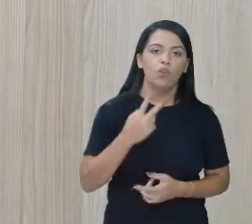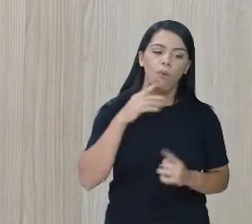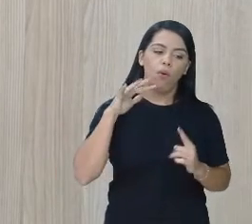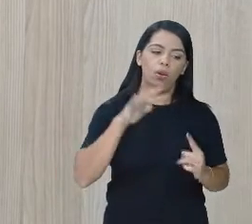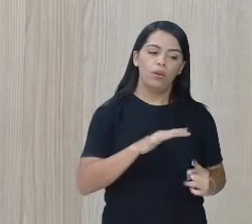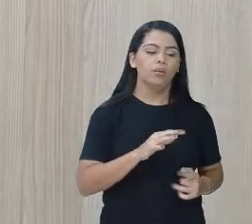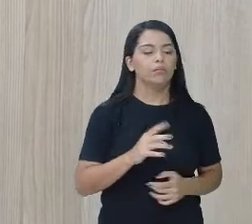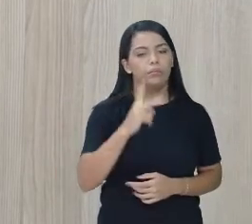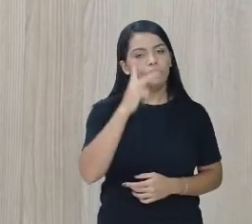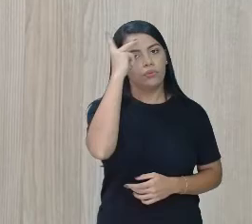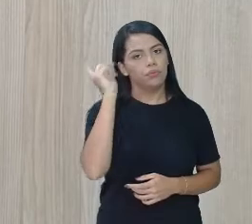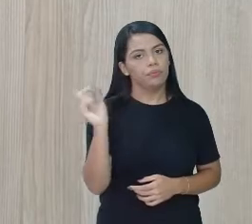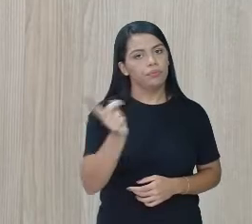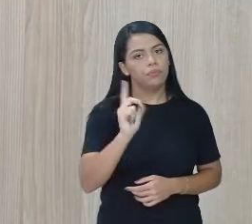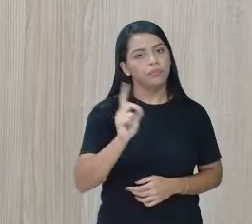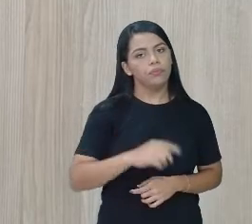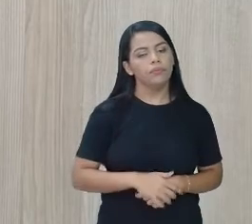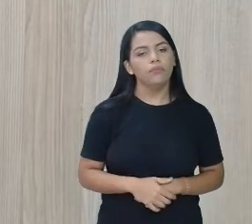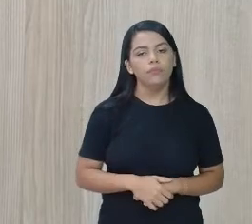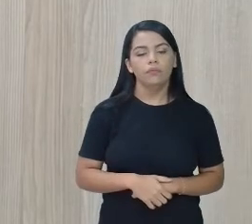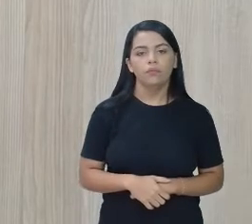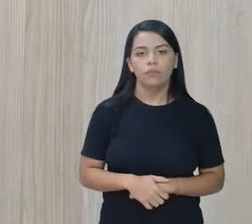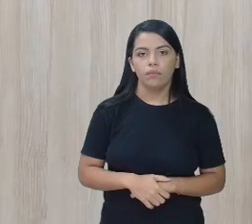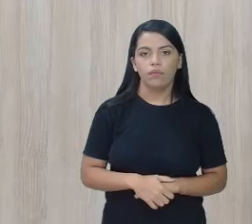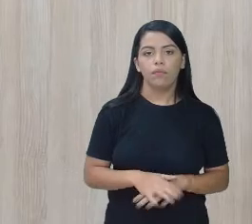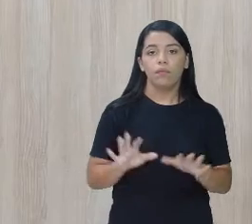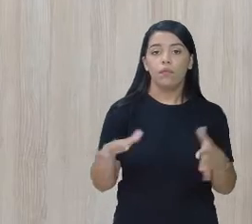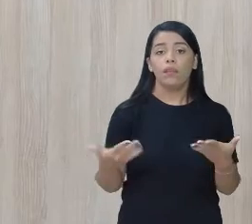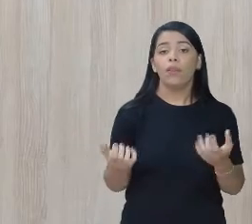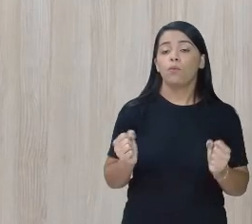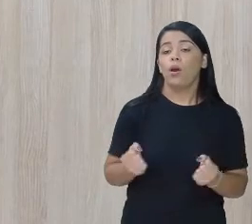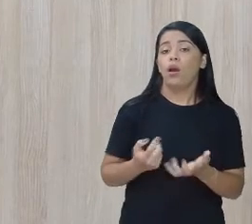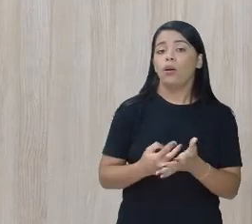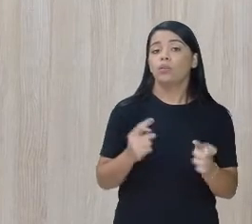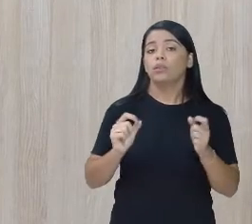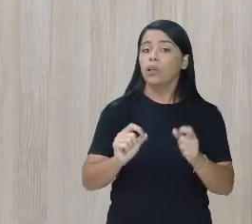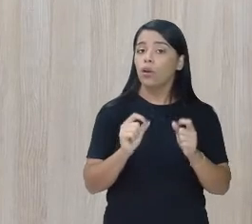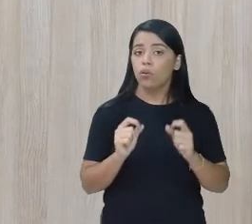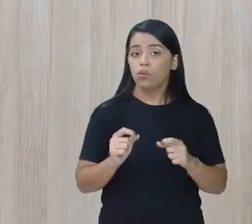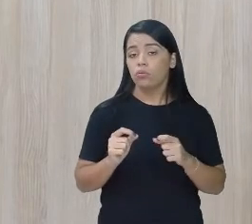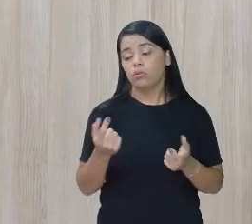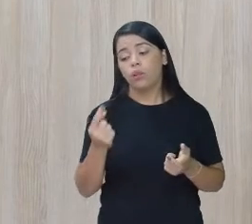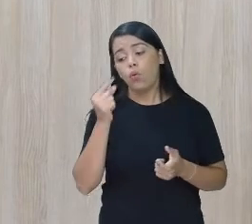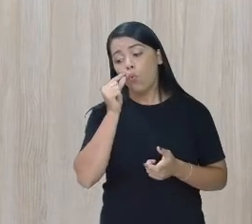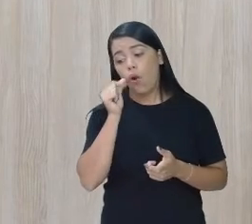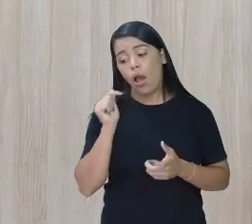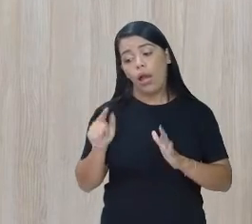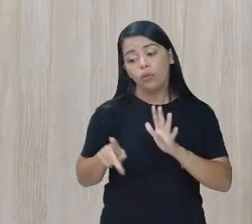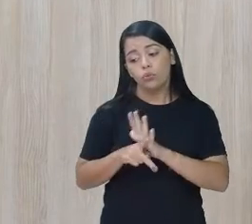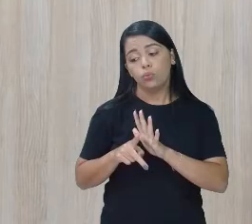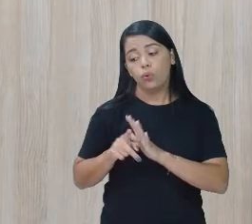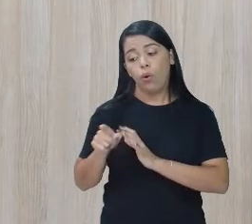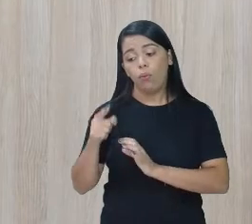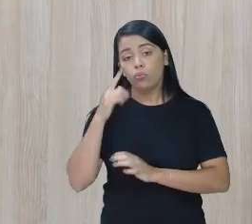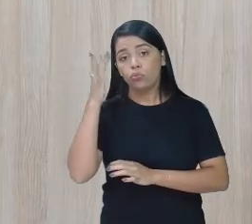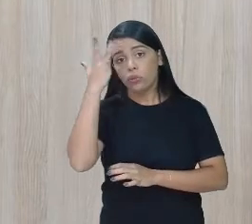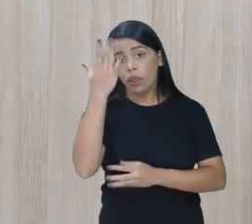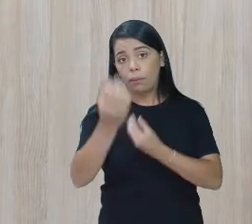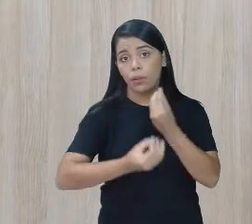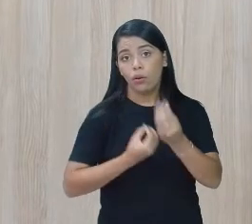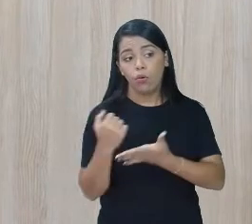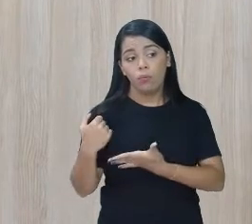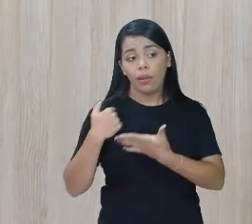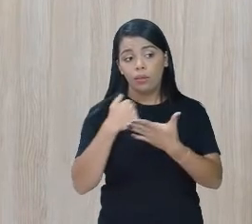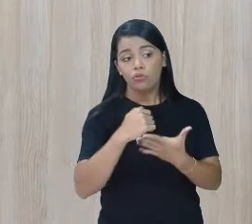os outros, nem a gente mesmo. Isso. De repente, até o ratinho nem sabia como é que ele ia poder ajudar o leão.